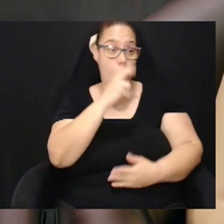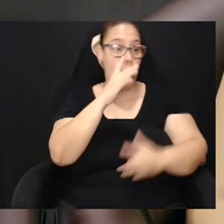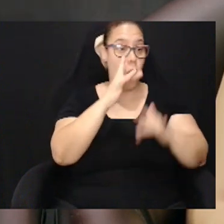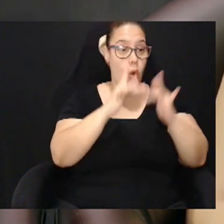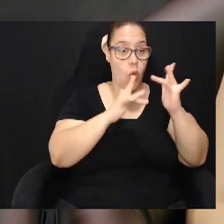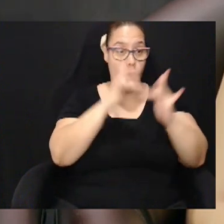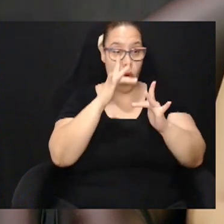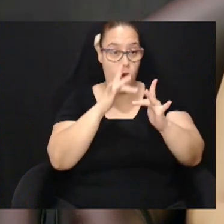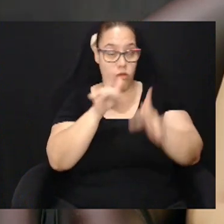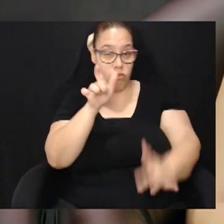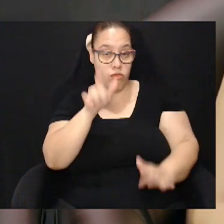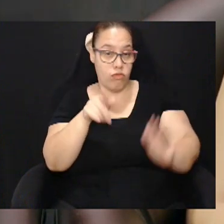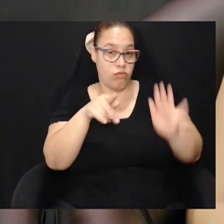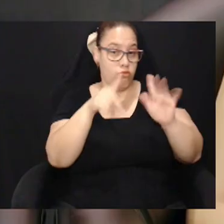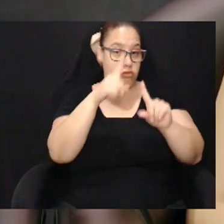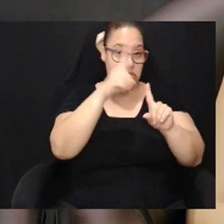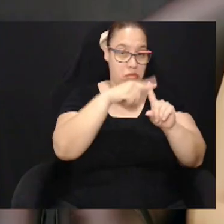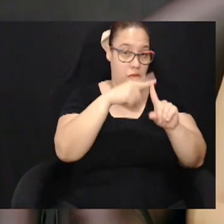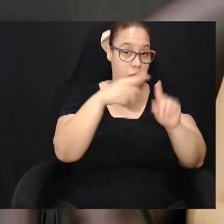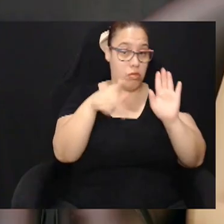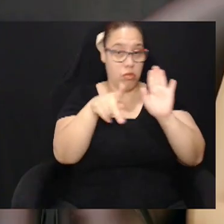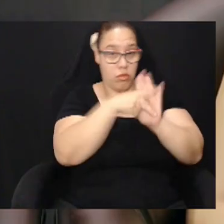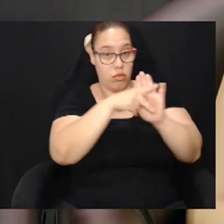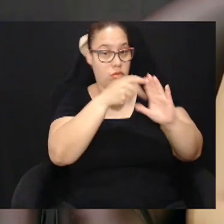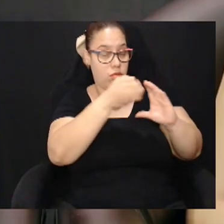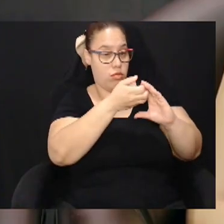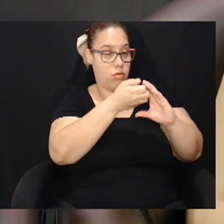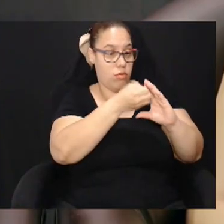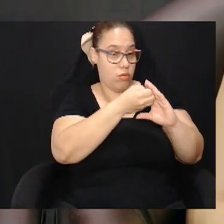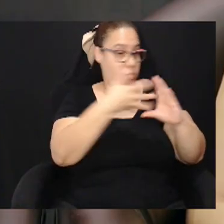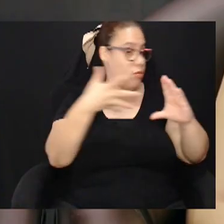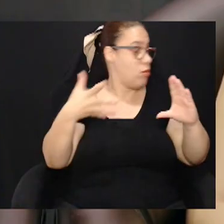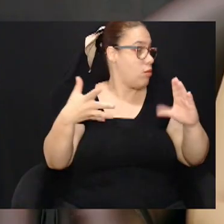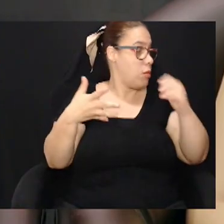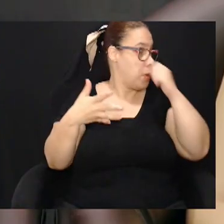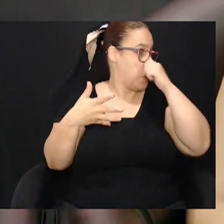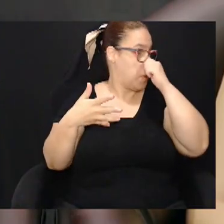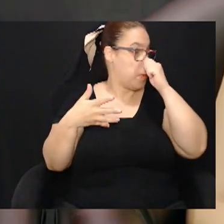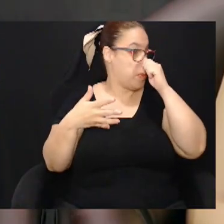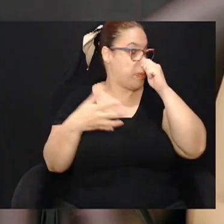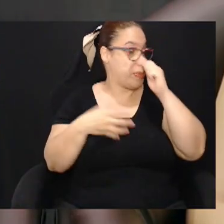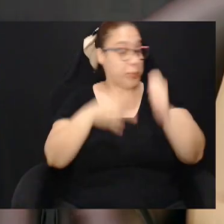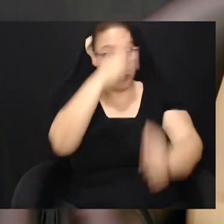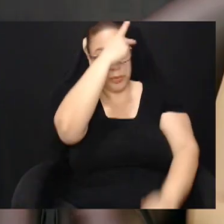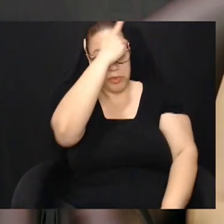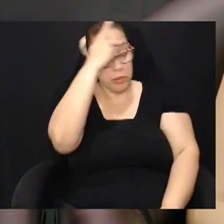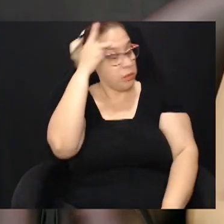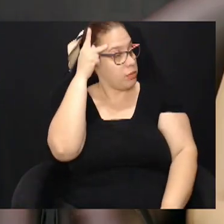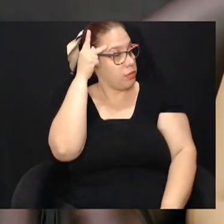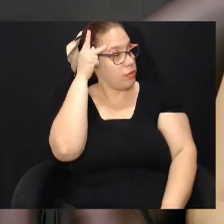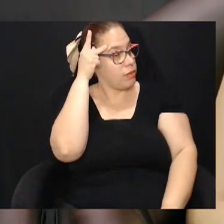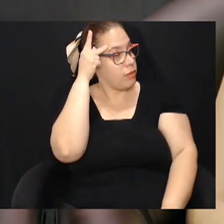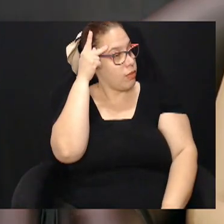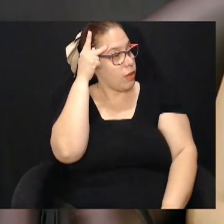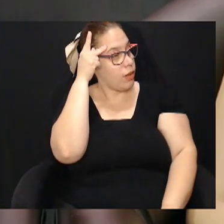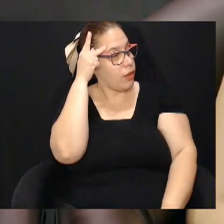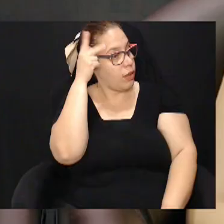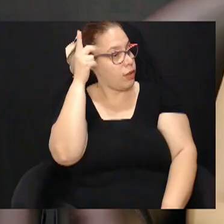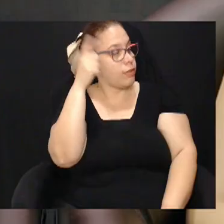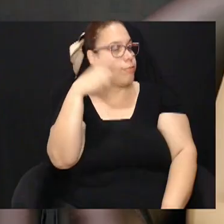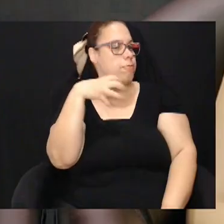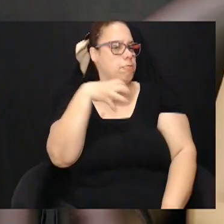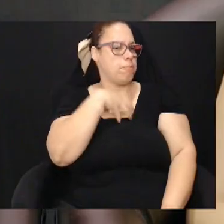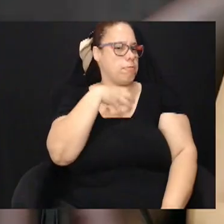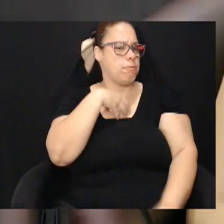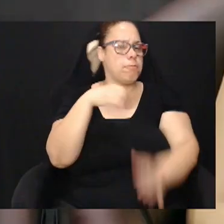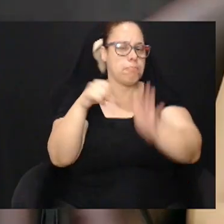uma característica. Então, esses personagens, eles trabalham muito com as nossas